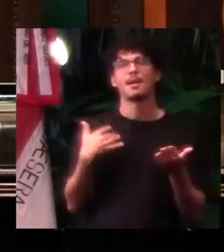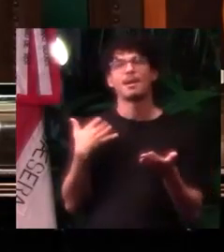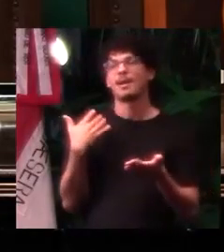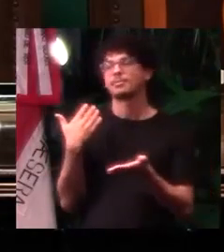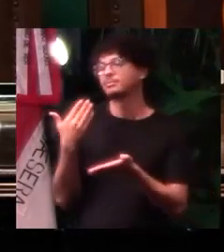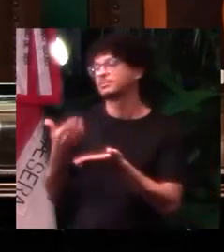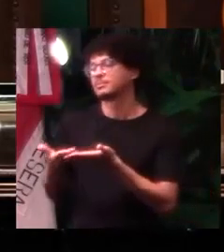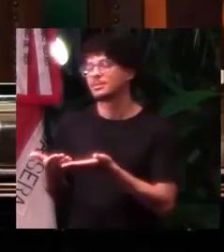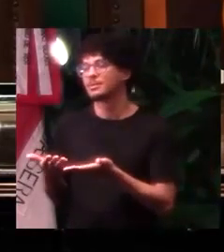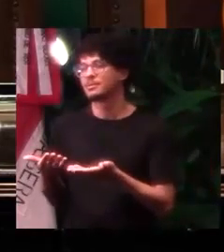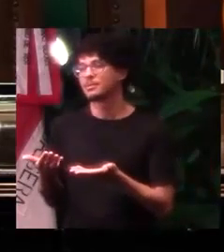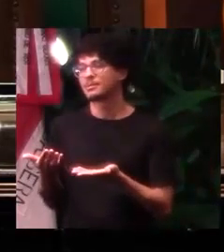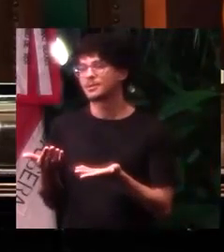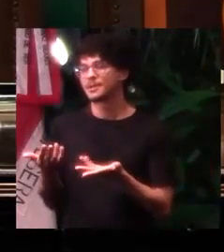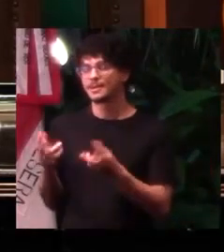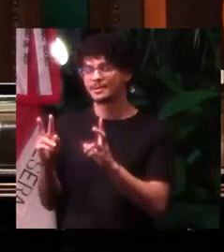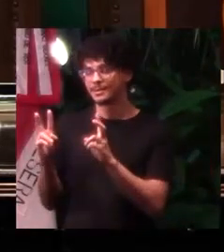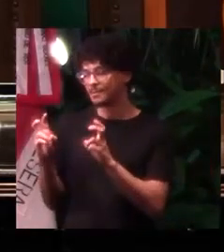questões